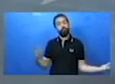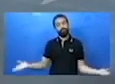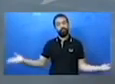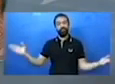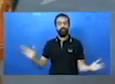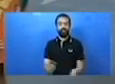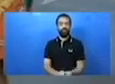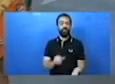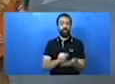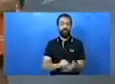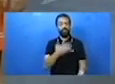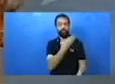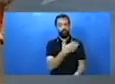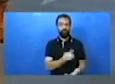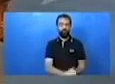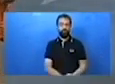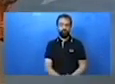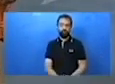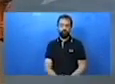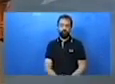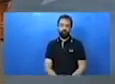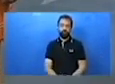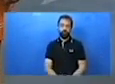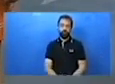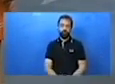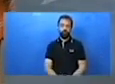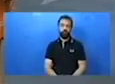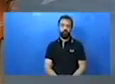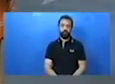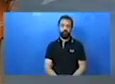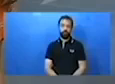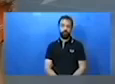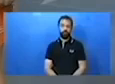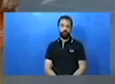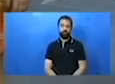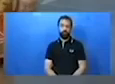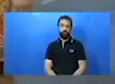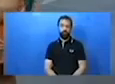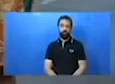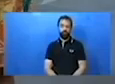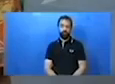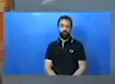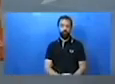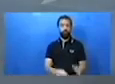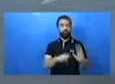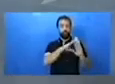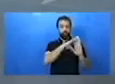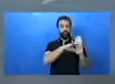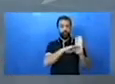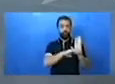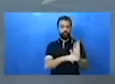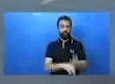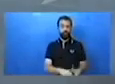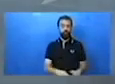a tarefa é essa. Olha lá, de novo lembrete, cada caixa tem uma quantidade. A aula de